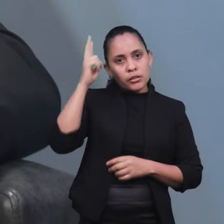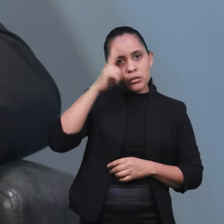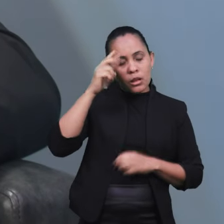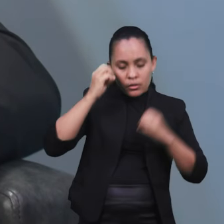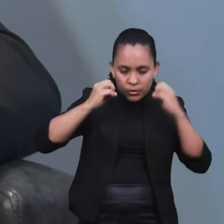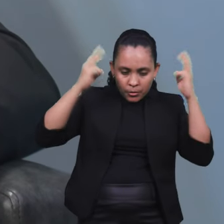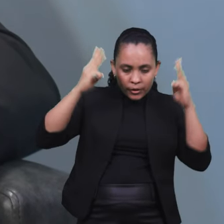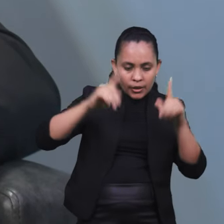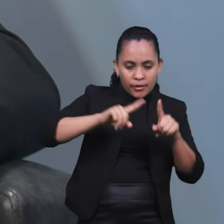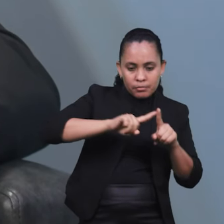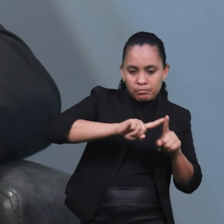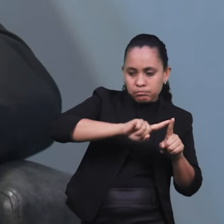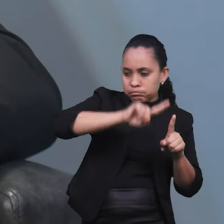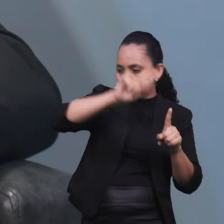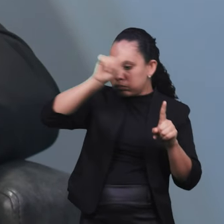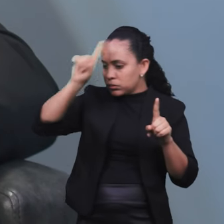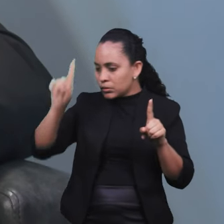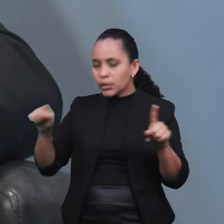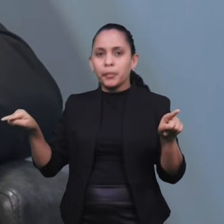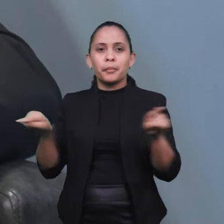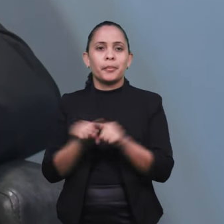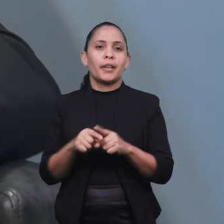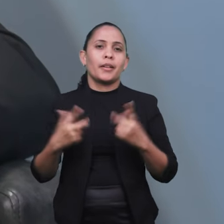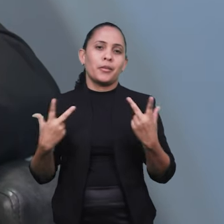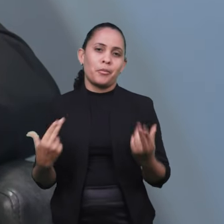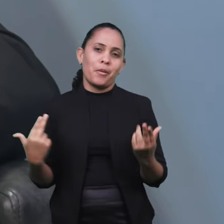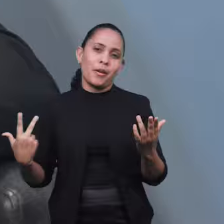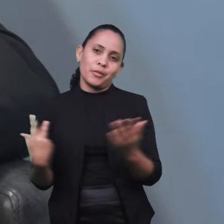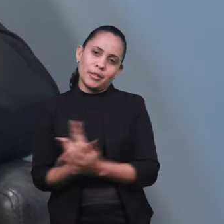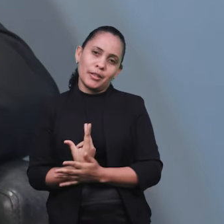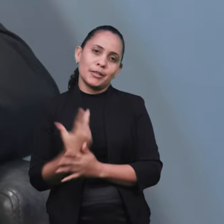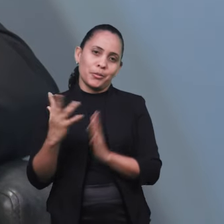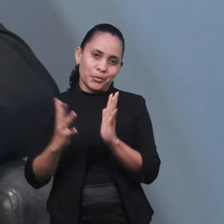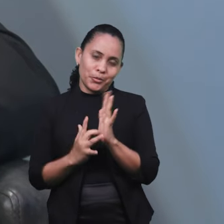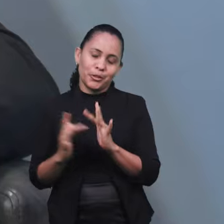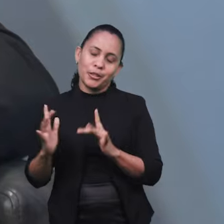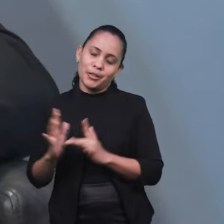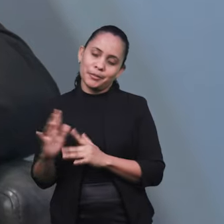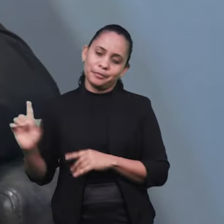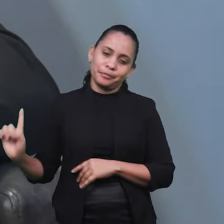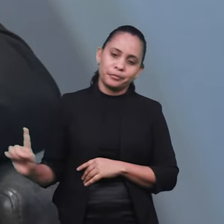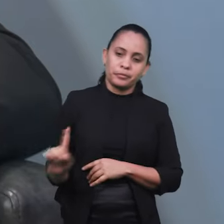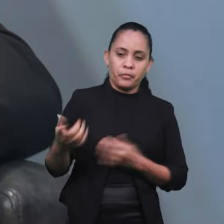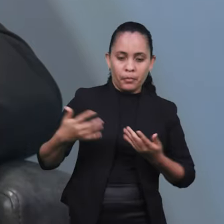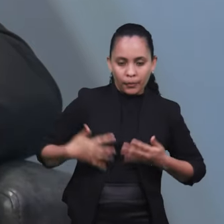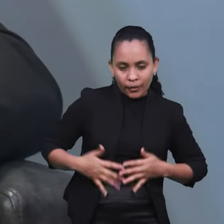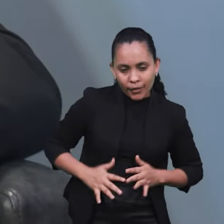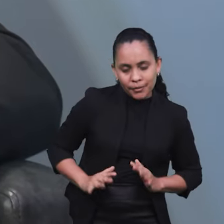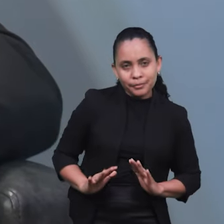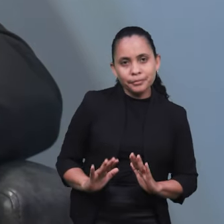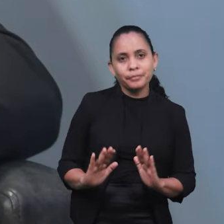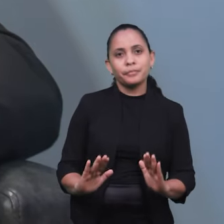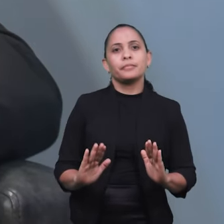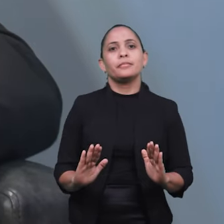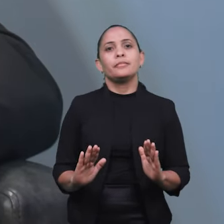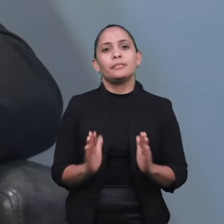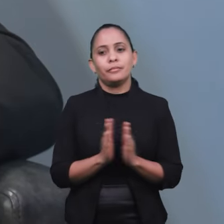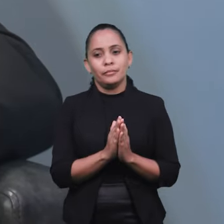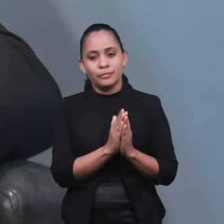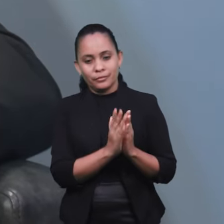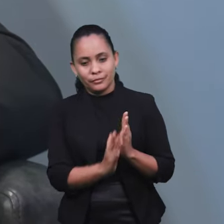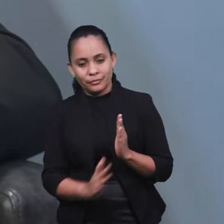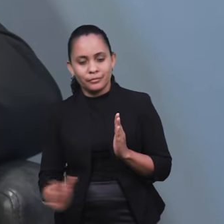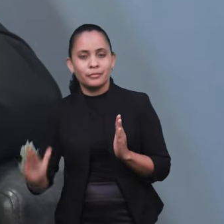de Moisés, também assim aconteceu com Jesus, um salto na sua história. Conta do seu nascimento, nós